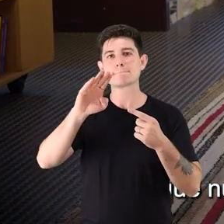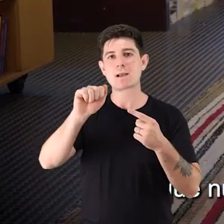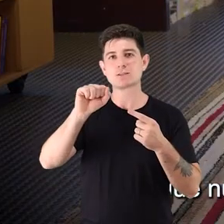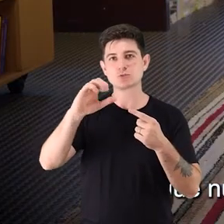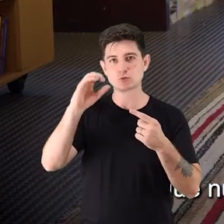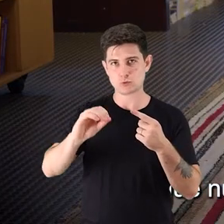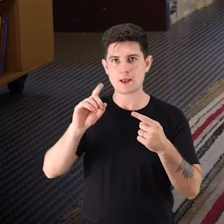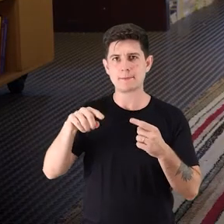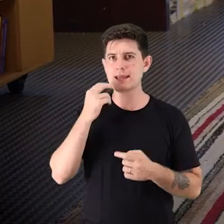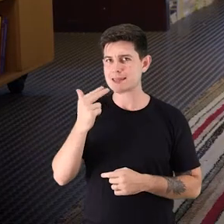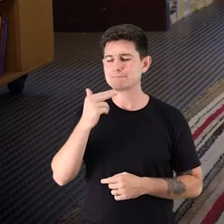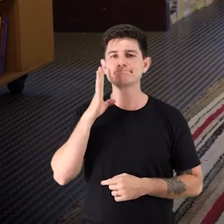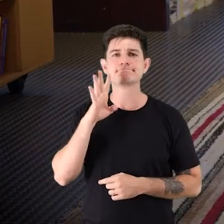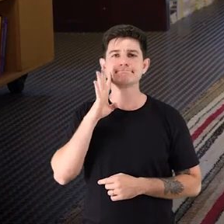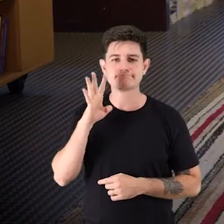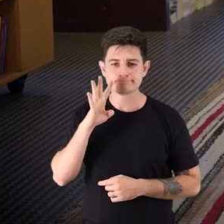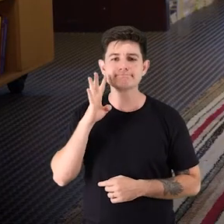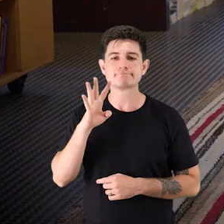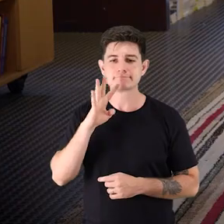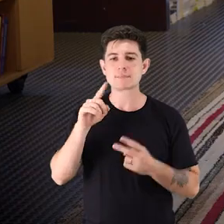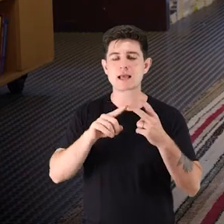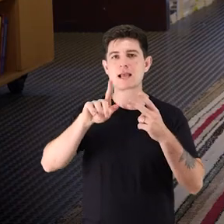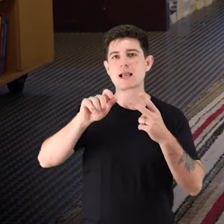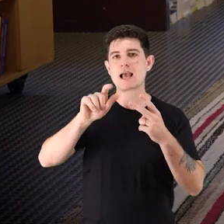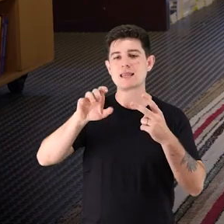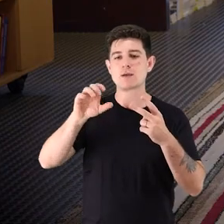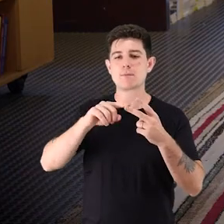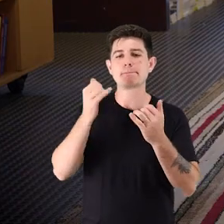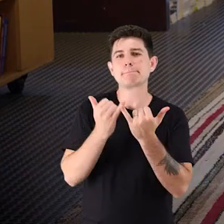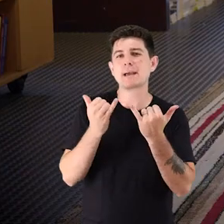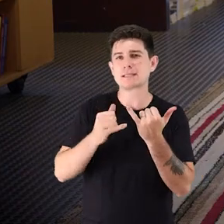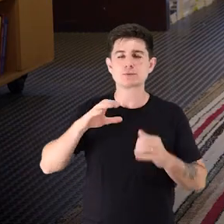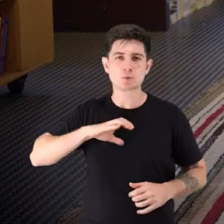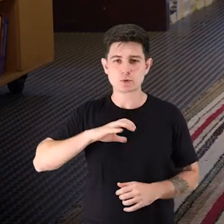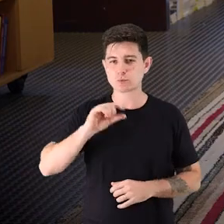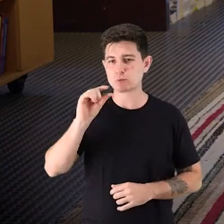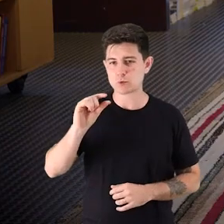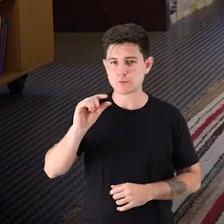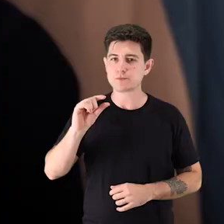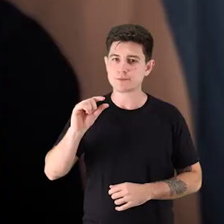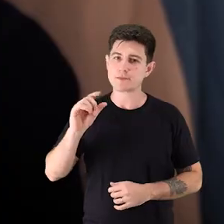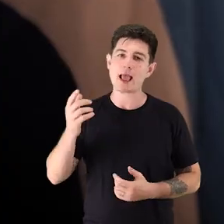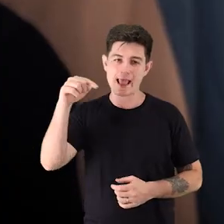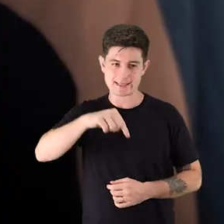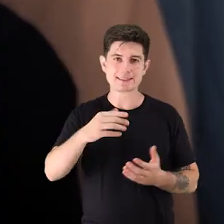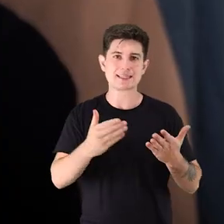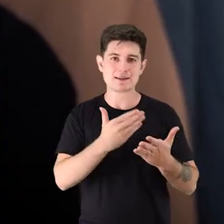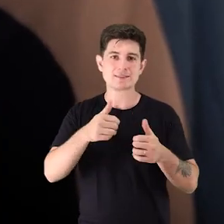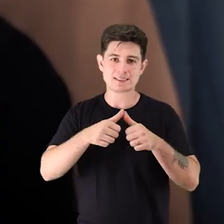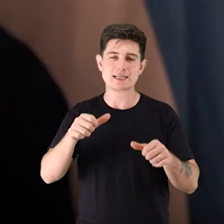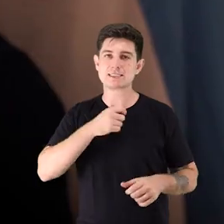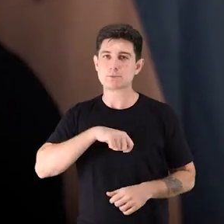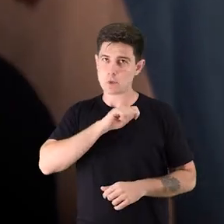nesse idioma, que é o basco, que é uma língua bem interessante, euskera, e também galego, que é parecido com o português, né? Essa aqui é uma versão em